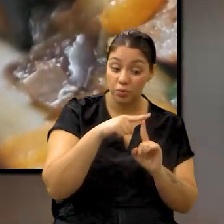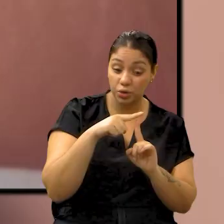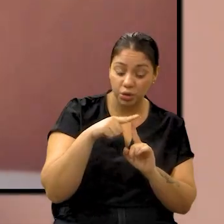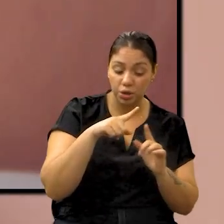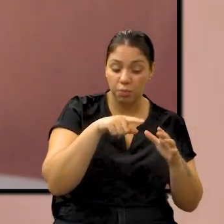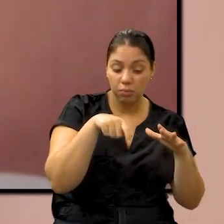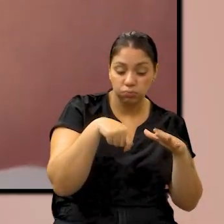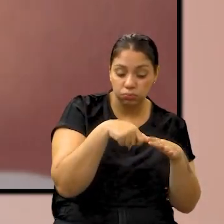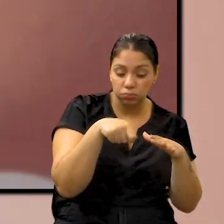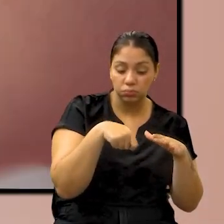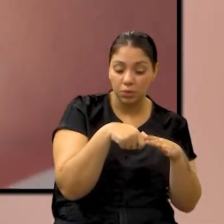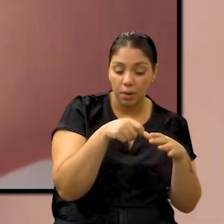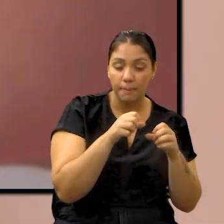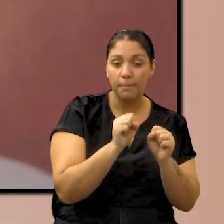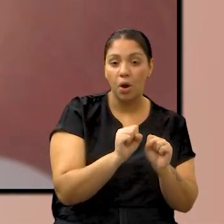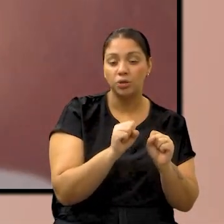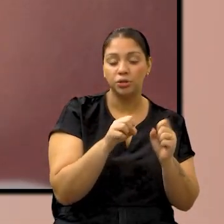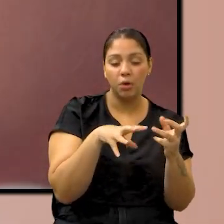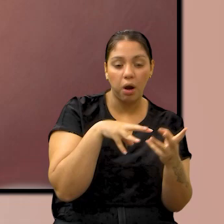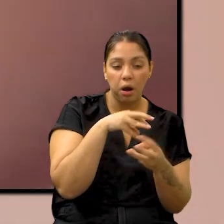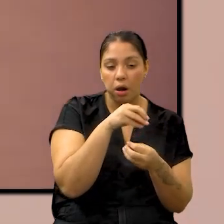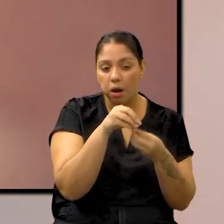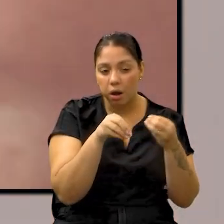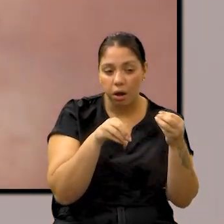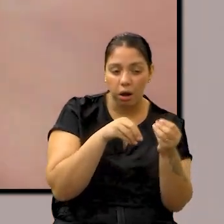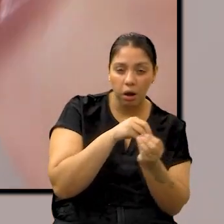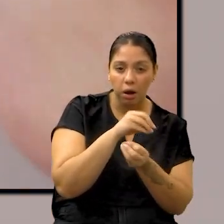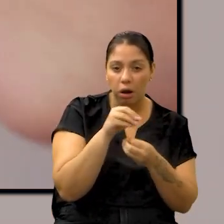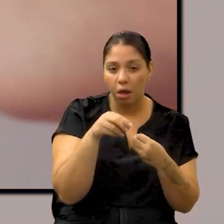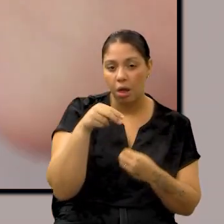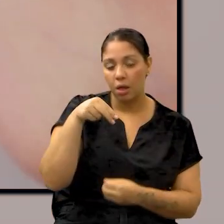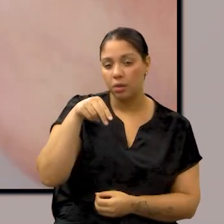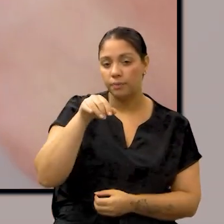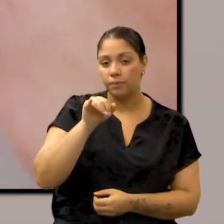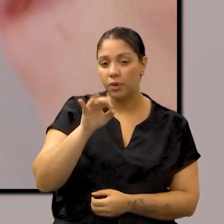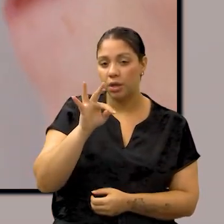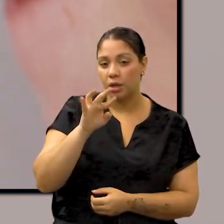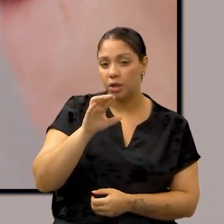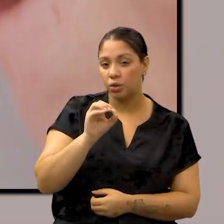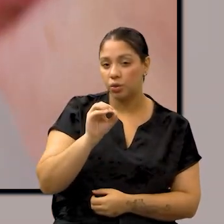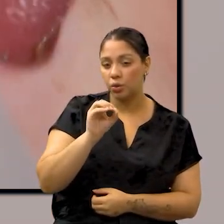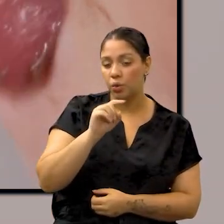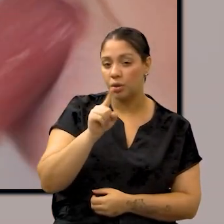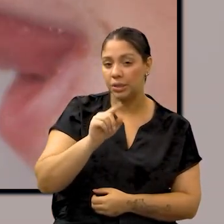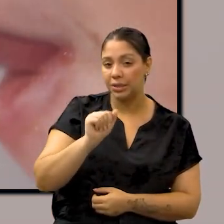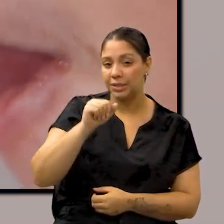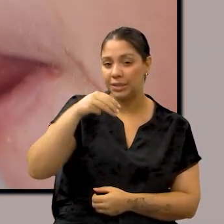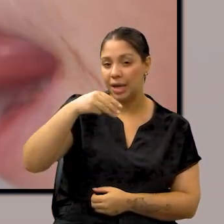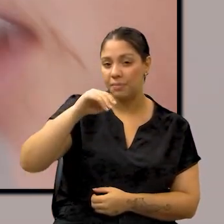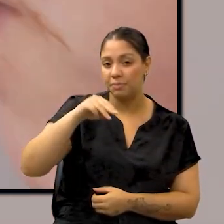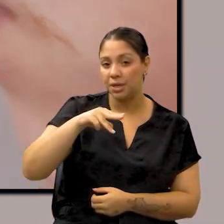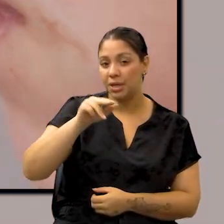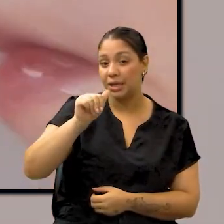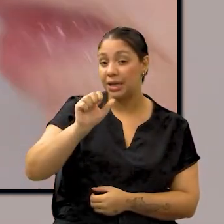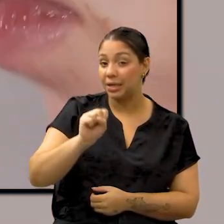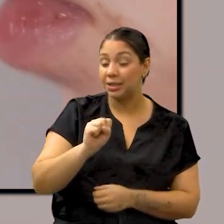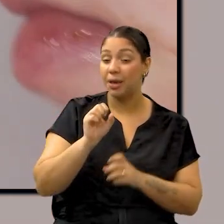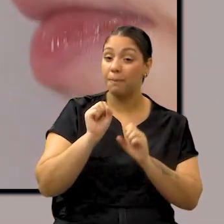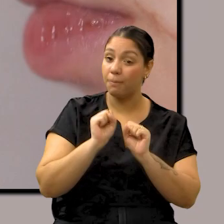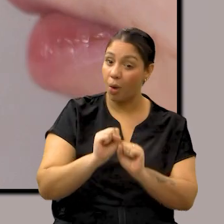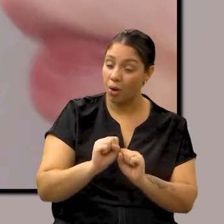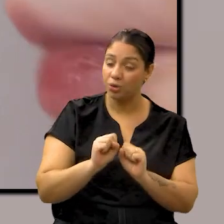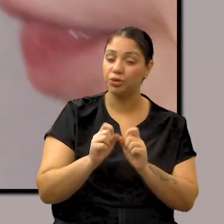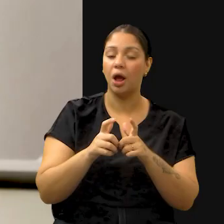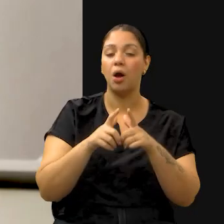tipo de preparo, ela pode liberar algumas substâncias conhecidas como nitrosaminas, que aumentam o risco de